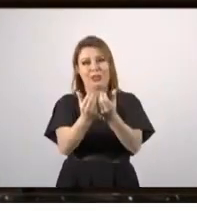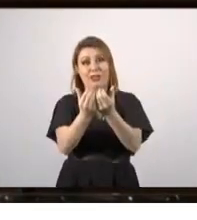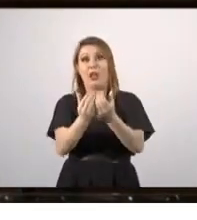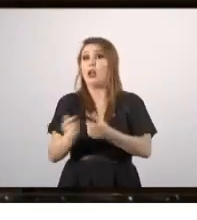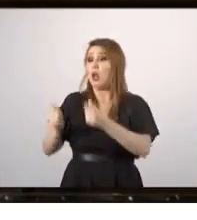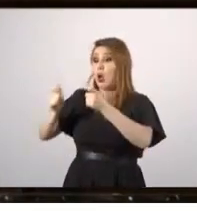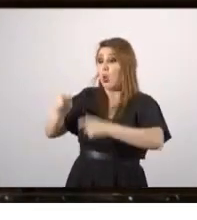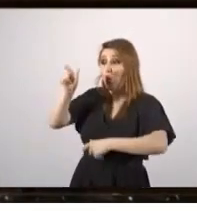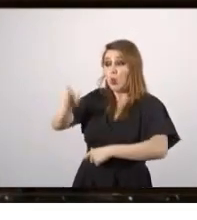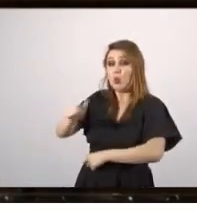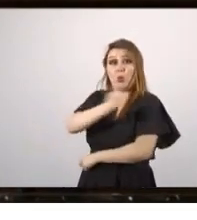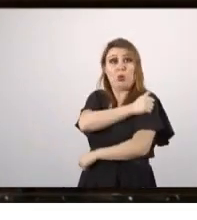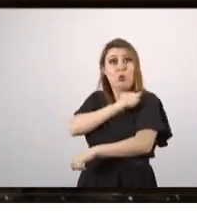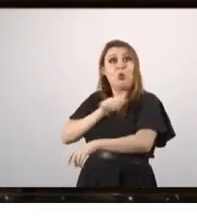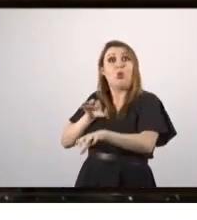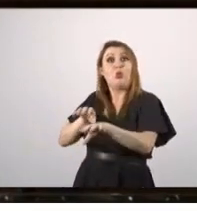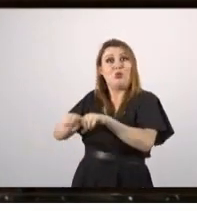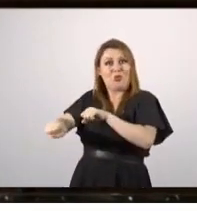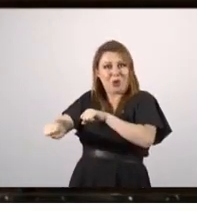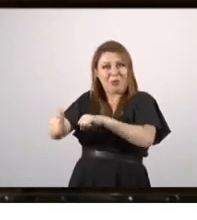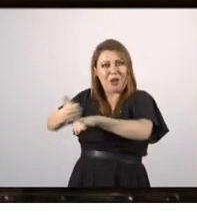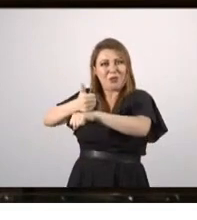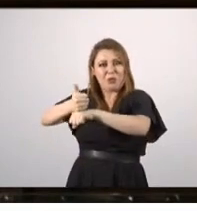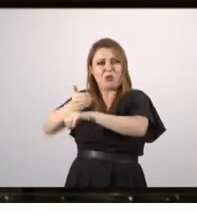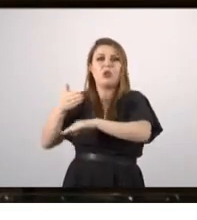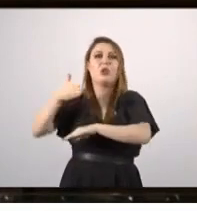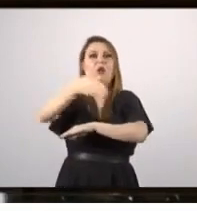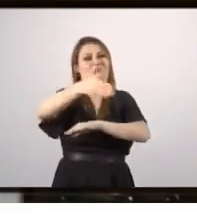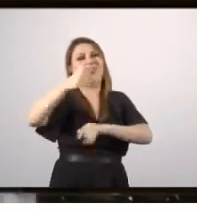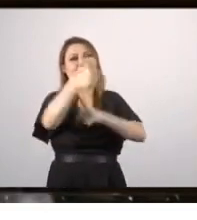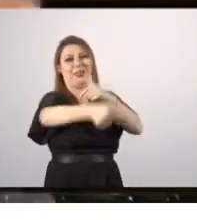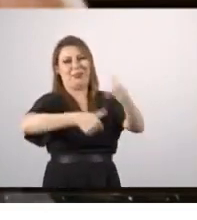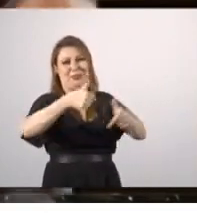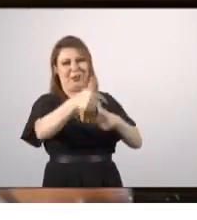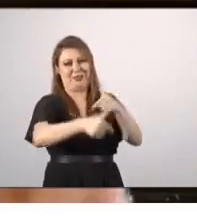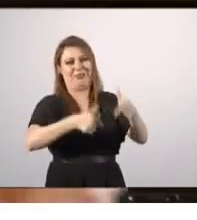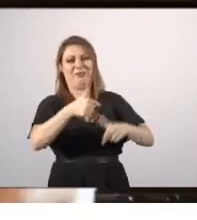nossos profissionais depois estiverem atuando.